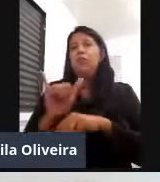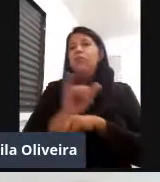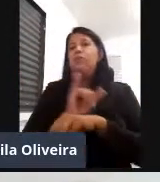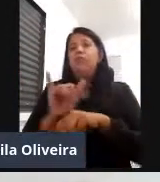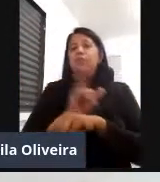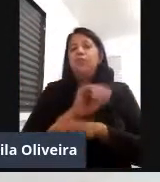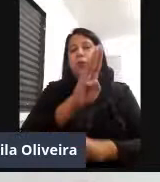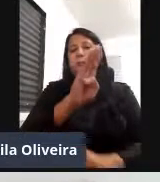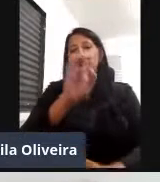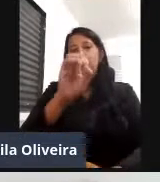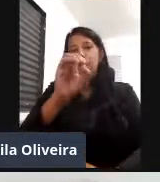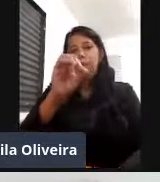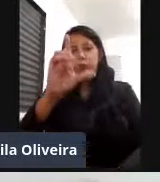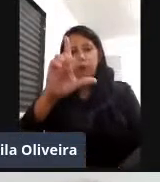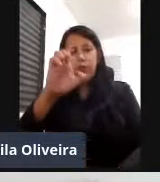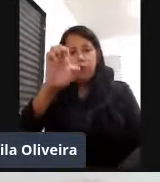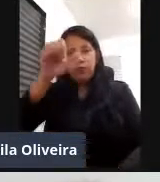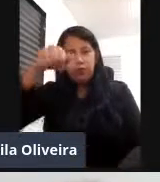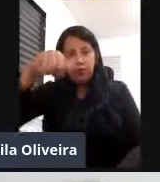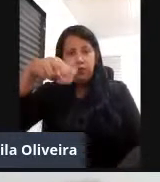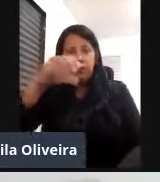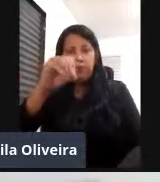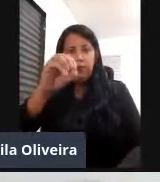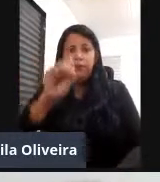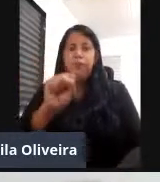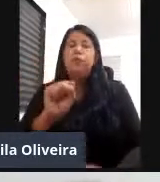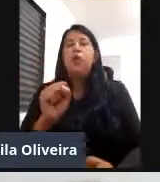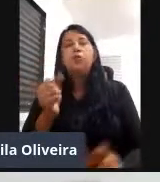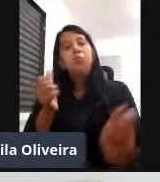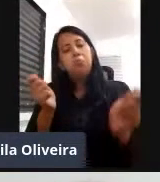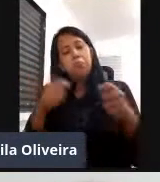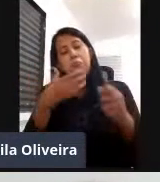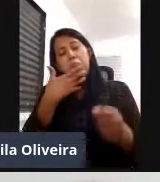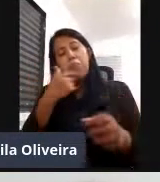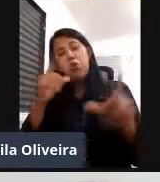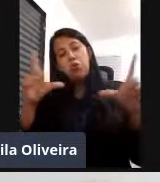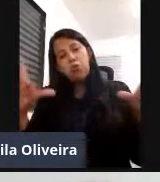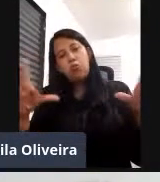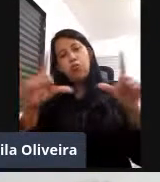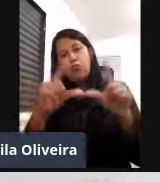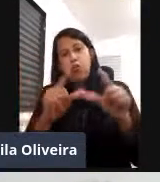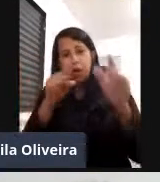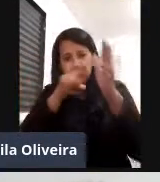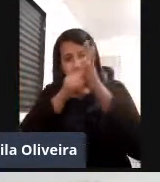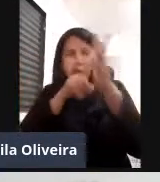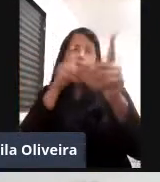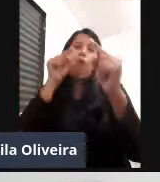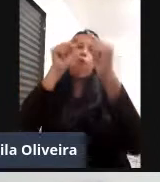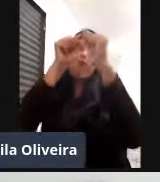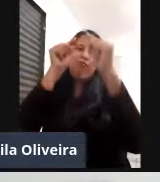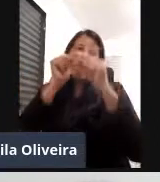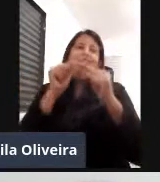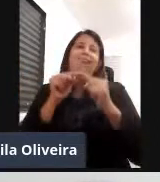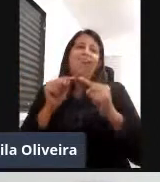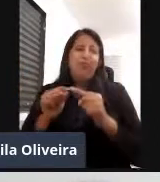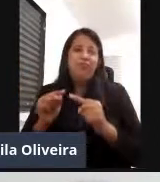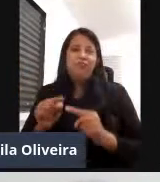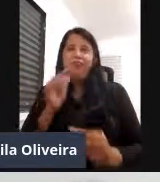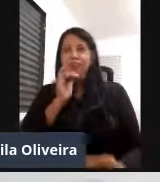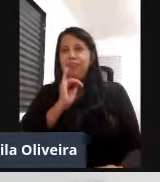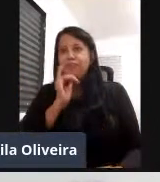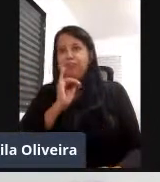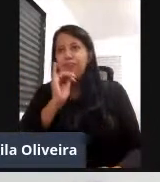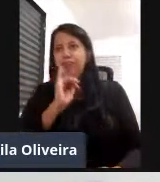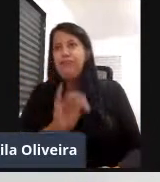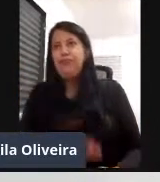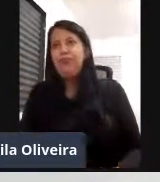melhor restringir a nossa busca, focar de fato naquilo que a gente está querendo. Como eu trouxe aqui no exemplo para vocês,